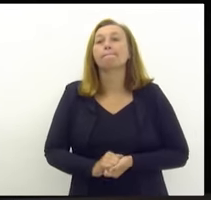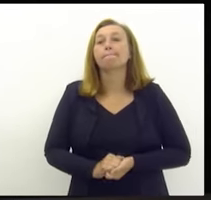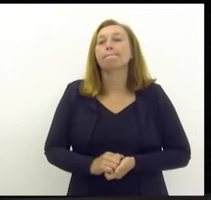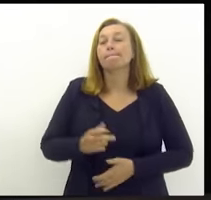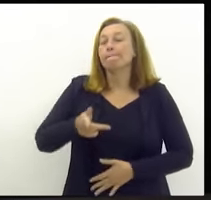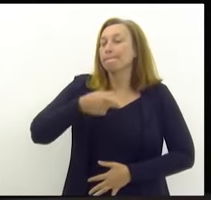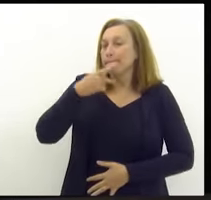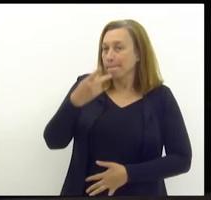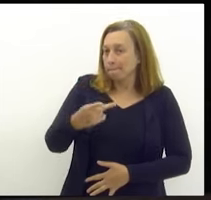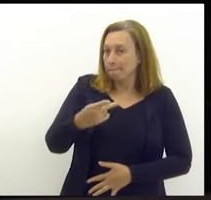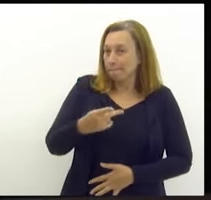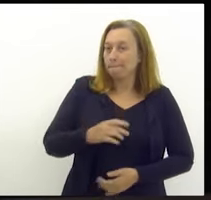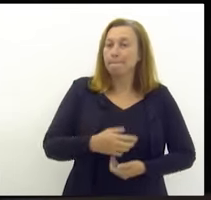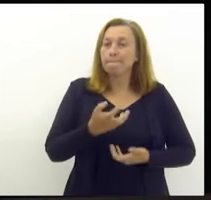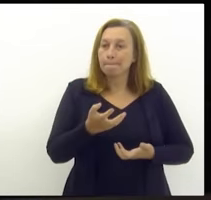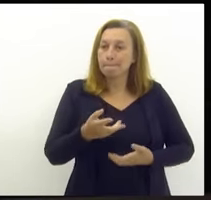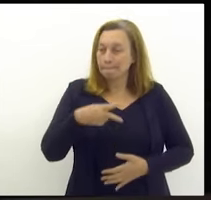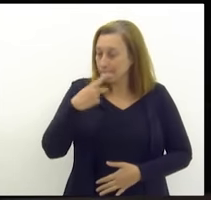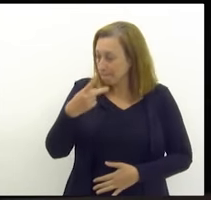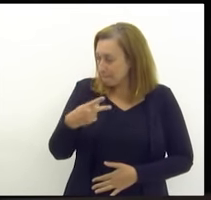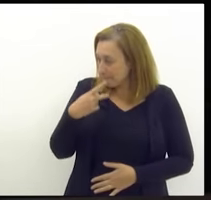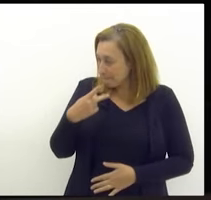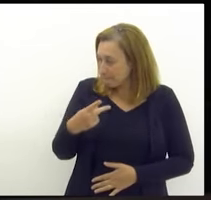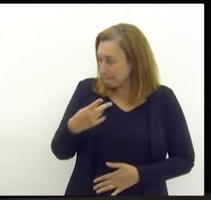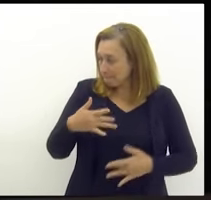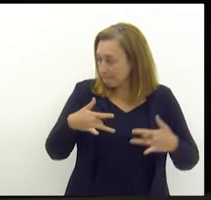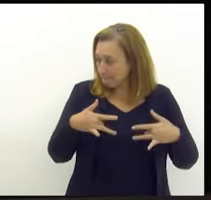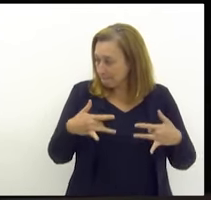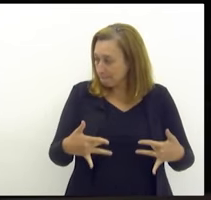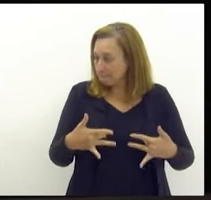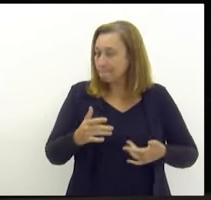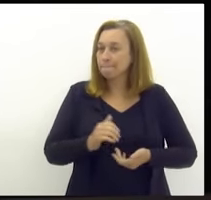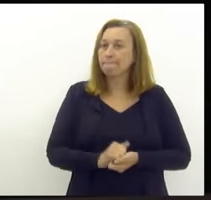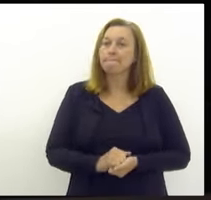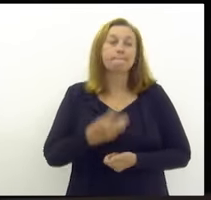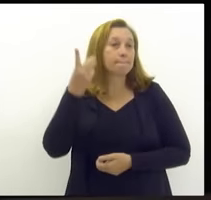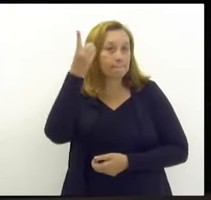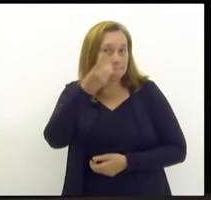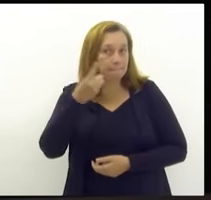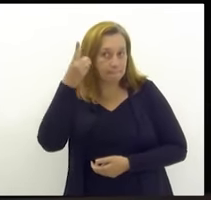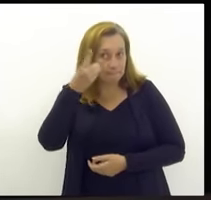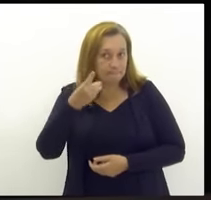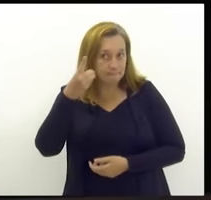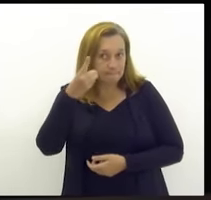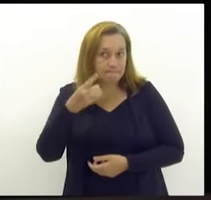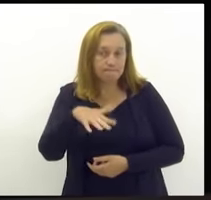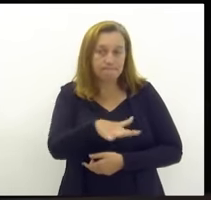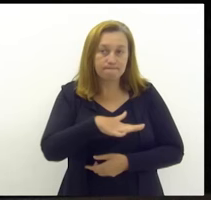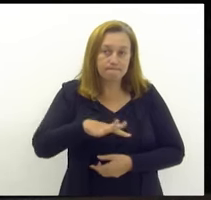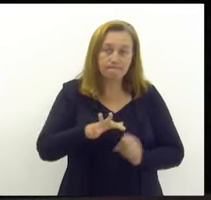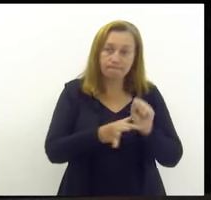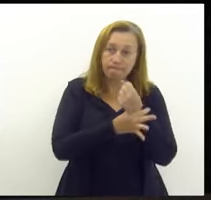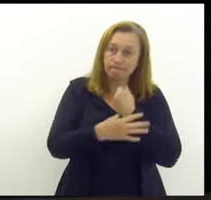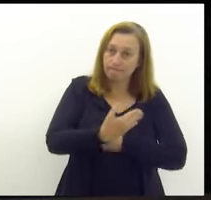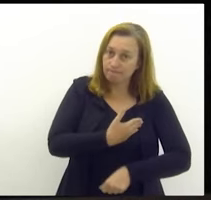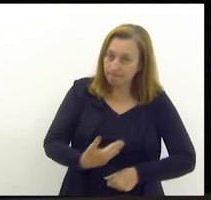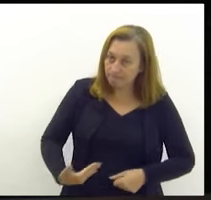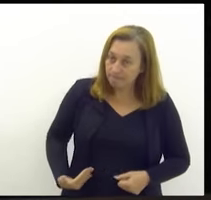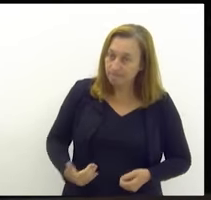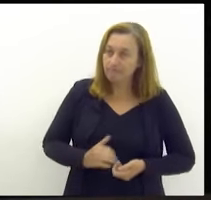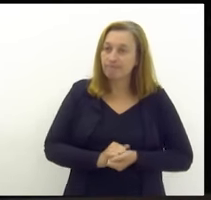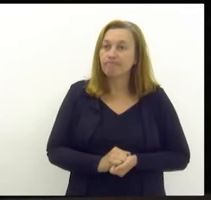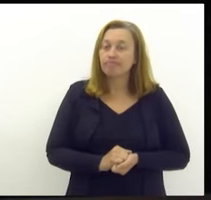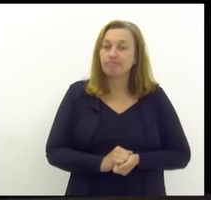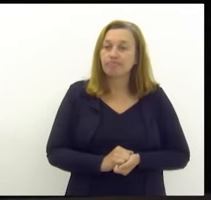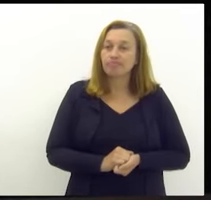falo isso e aí quero me dir dirir de uma forma fraterna aos deputados que atuam na área da segurança pública e aos